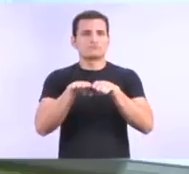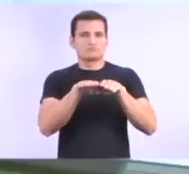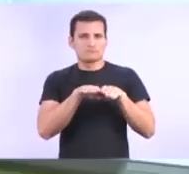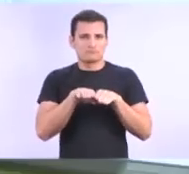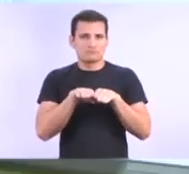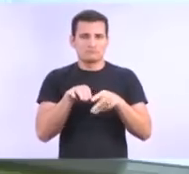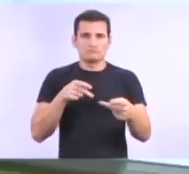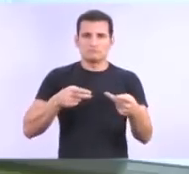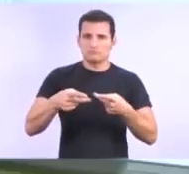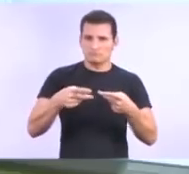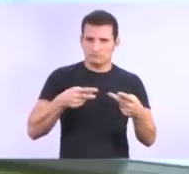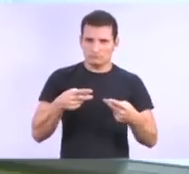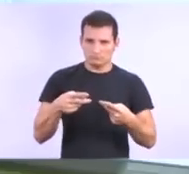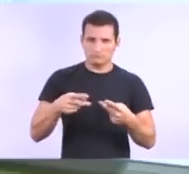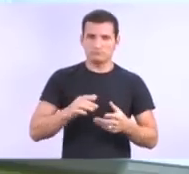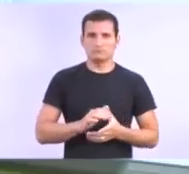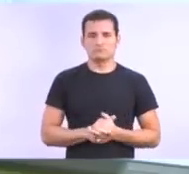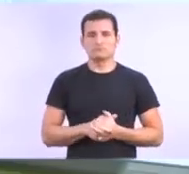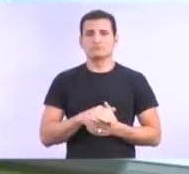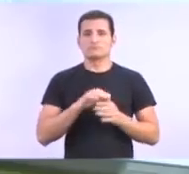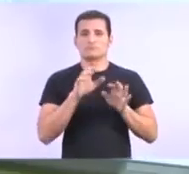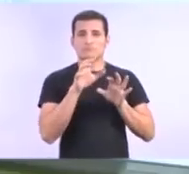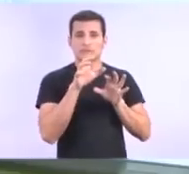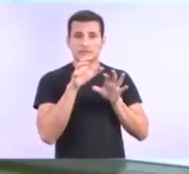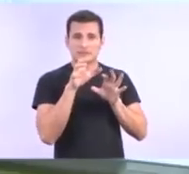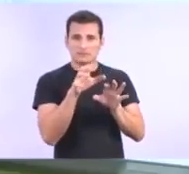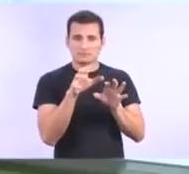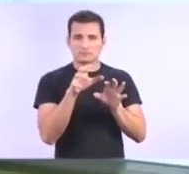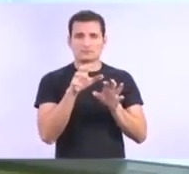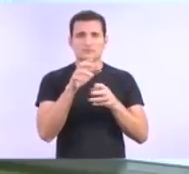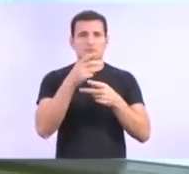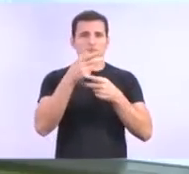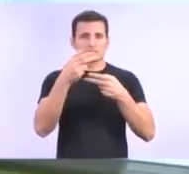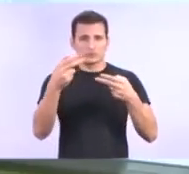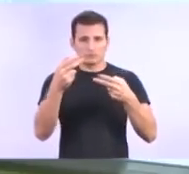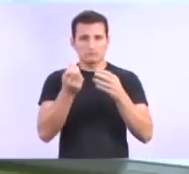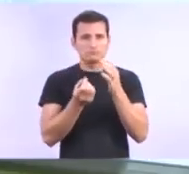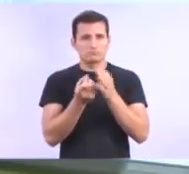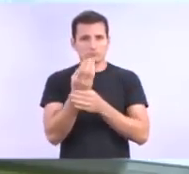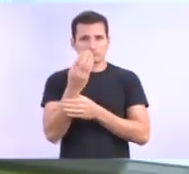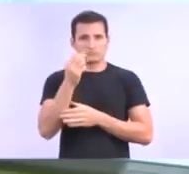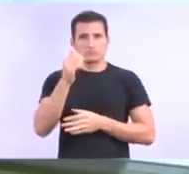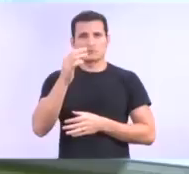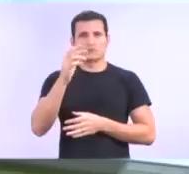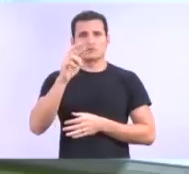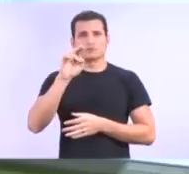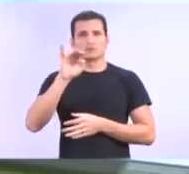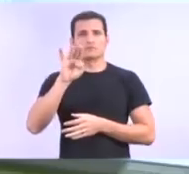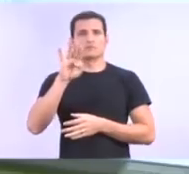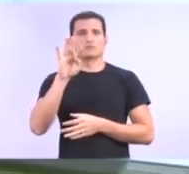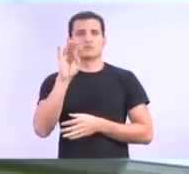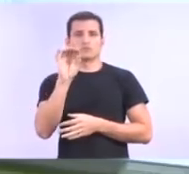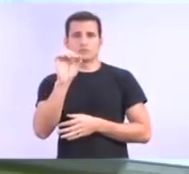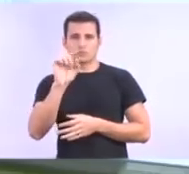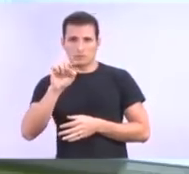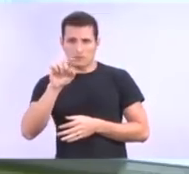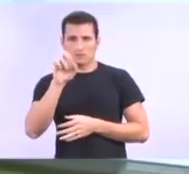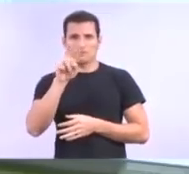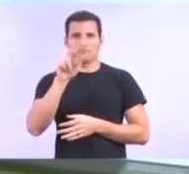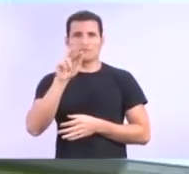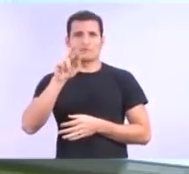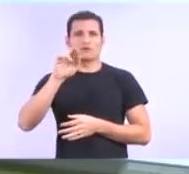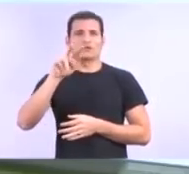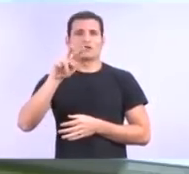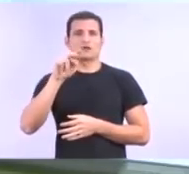Para definir uma característica de um objeto, nós criamos atributos. Atributos nada mais são do que variáveis membros de uma